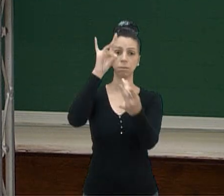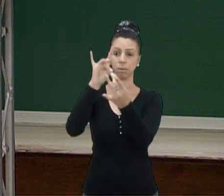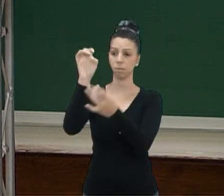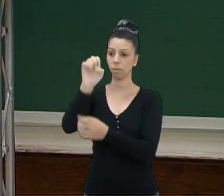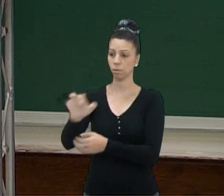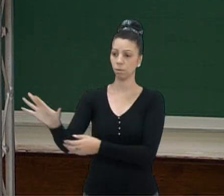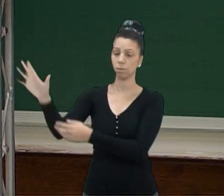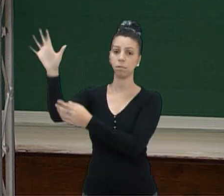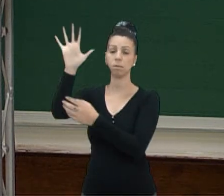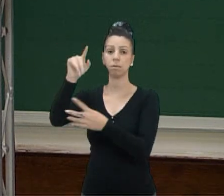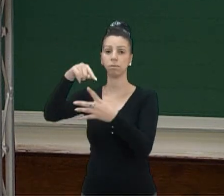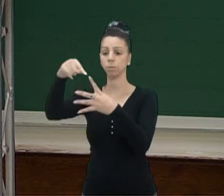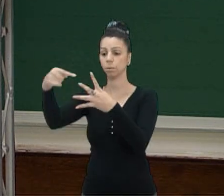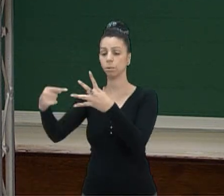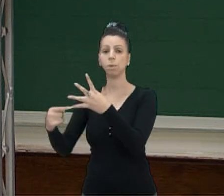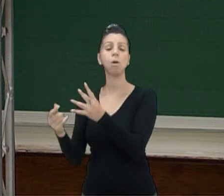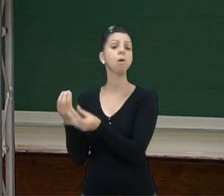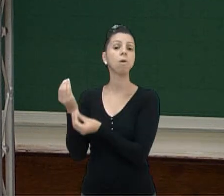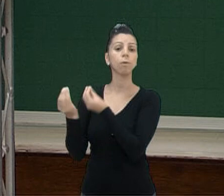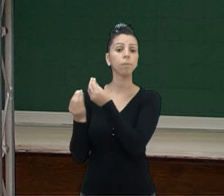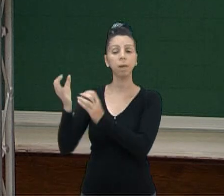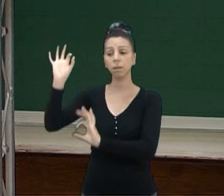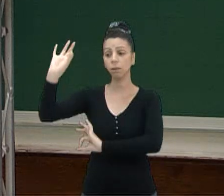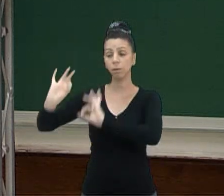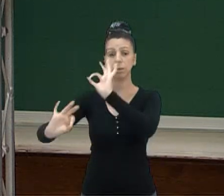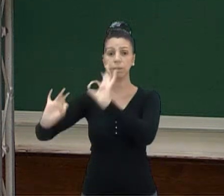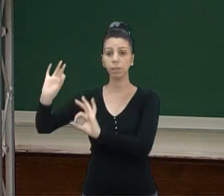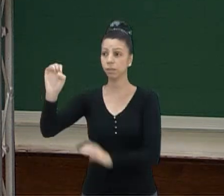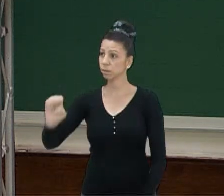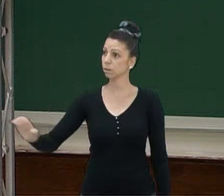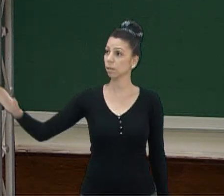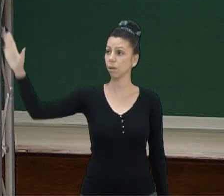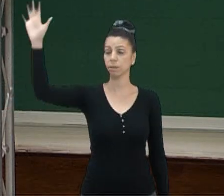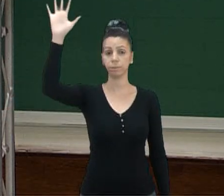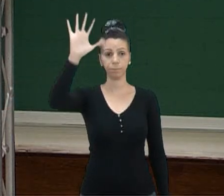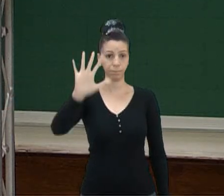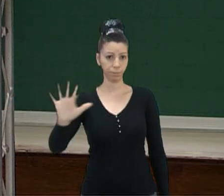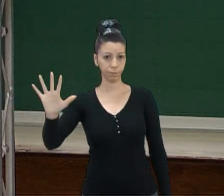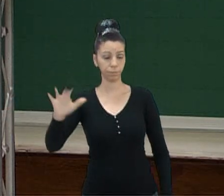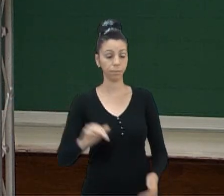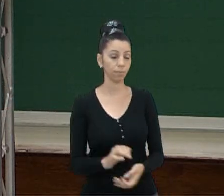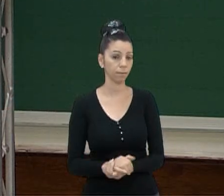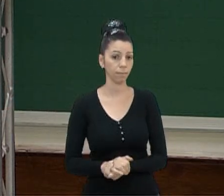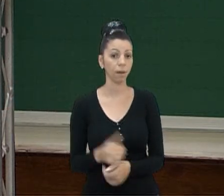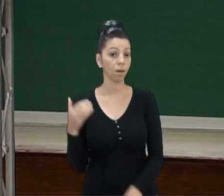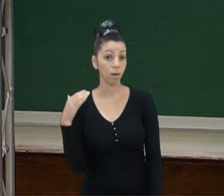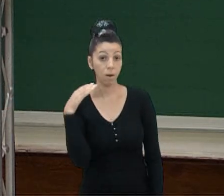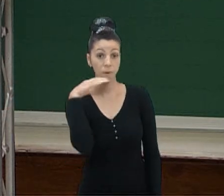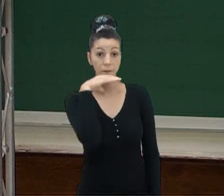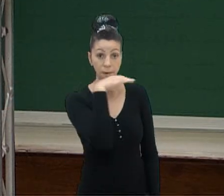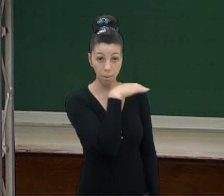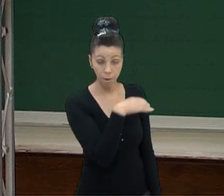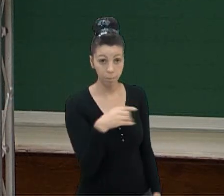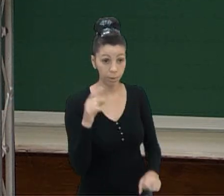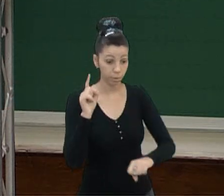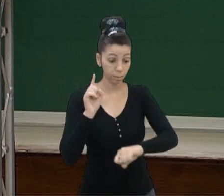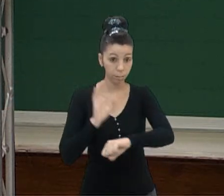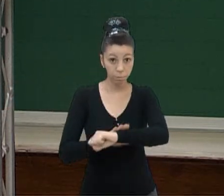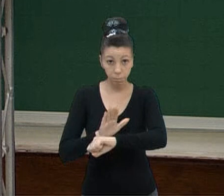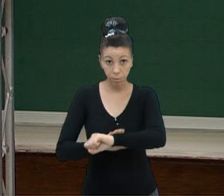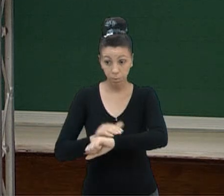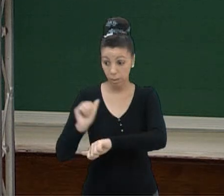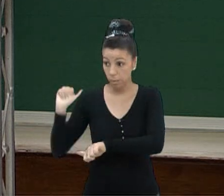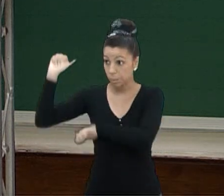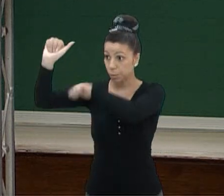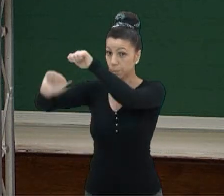Europa, como está organizado esse espaço natural europeu. Claro que não vamos considerar nesse momento as mudanças desse